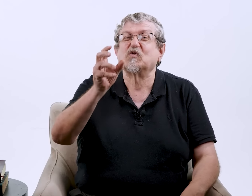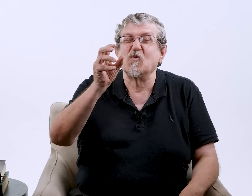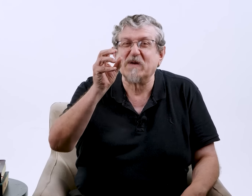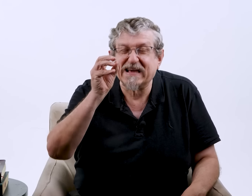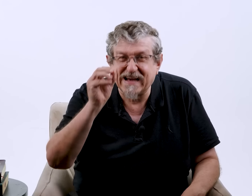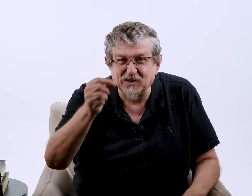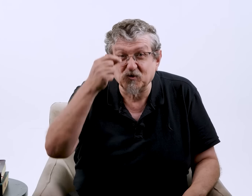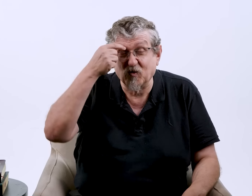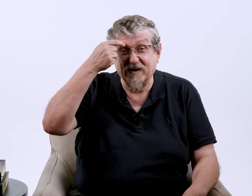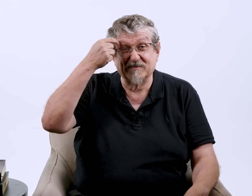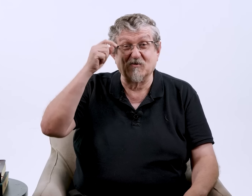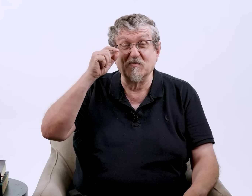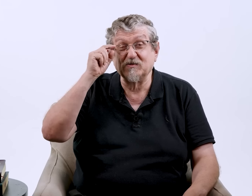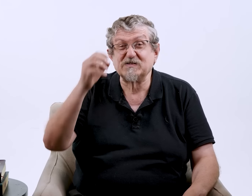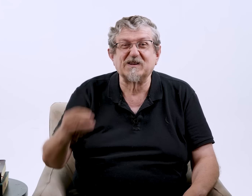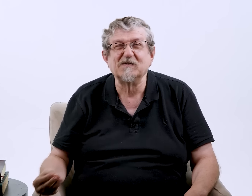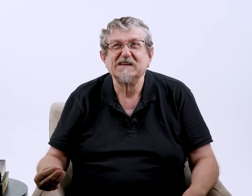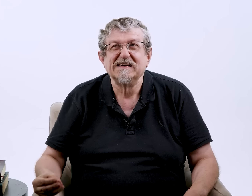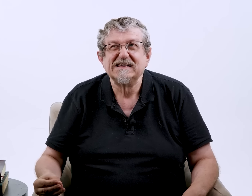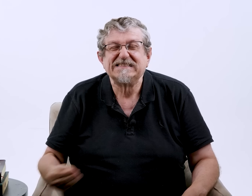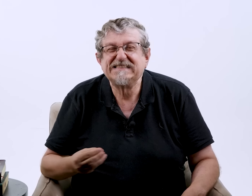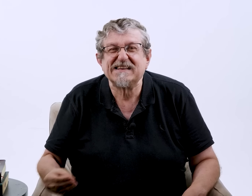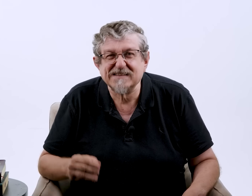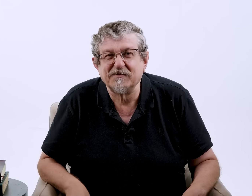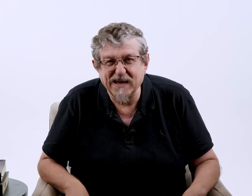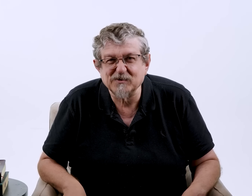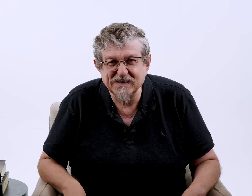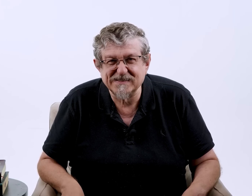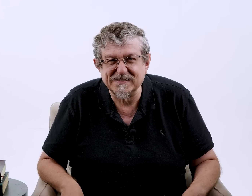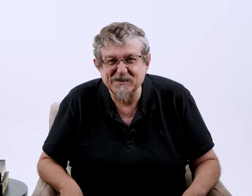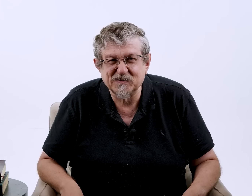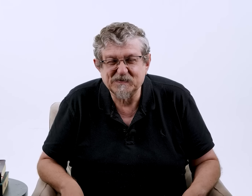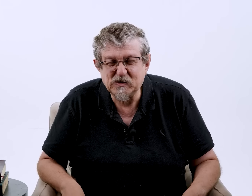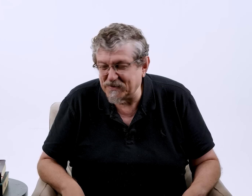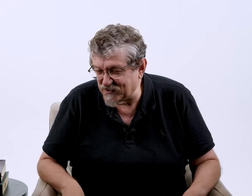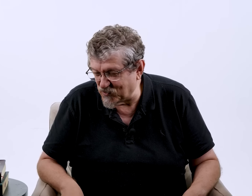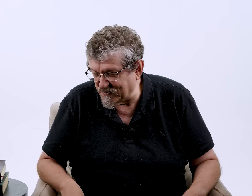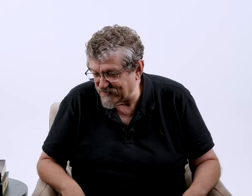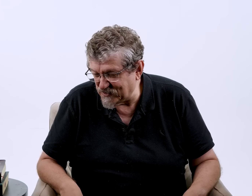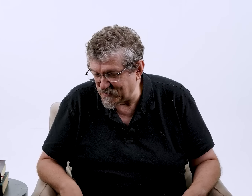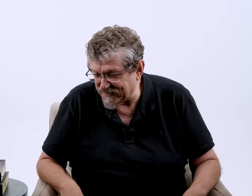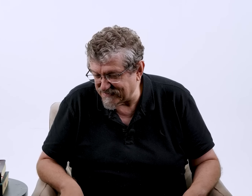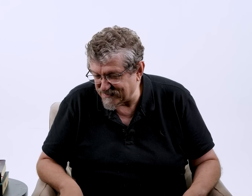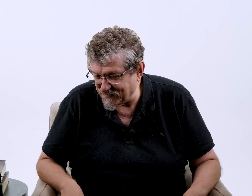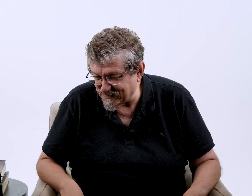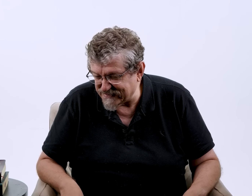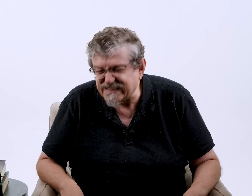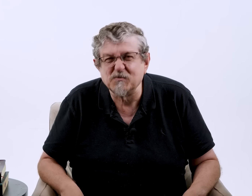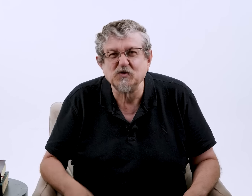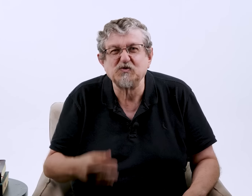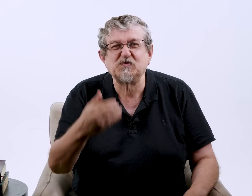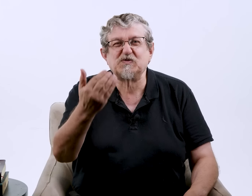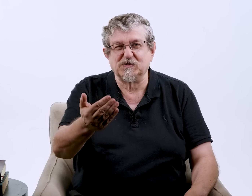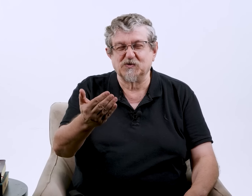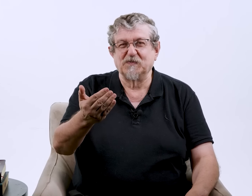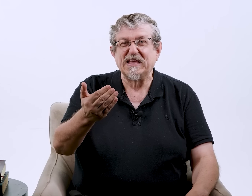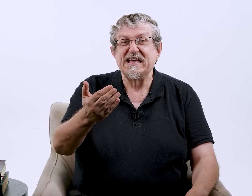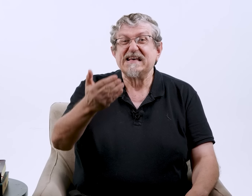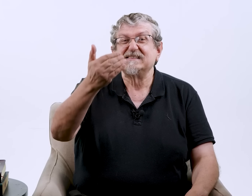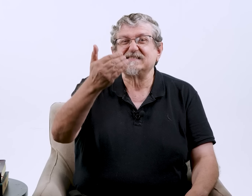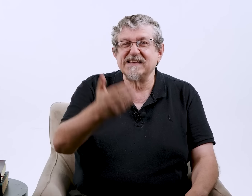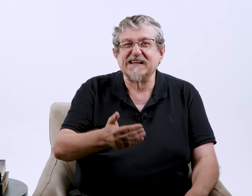caminhos complicados do coração humano são desafiados nesse texto. E uma das coisas que chama a atenção é o seguinte: muito